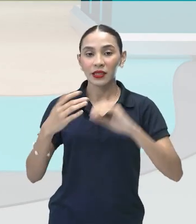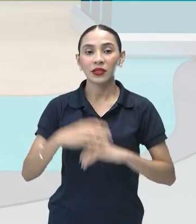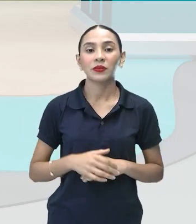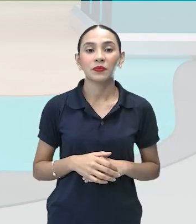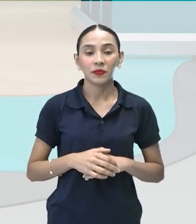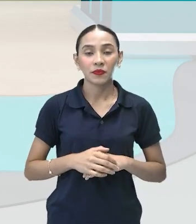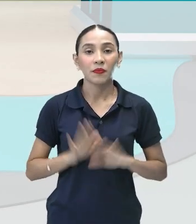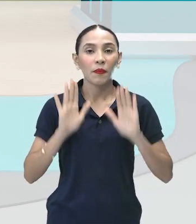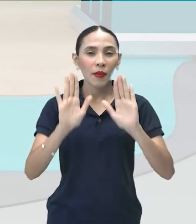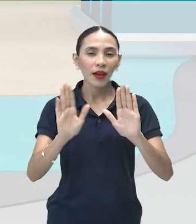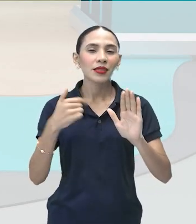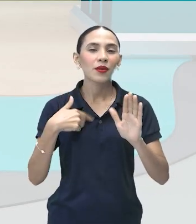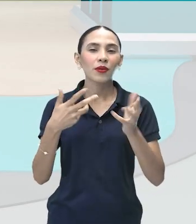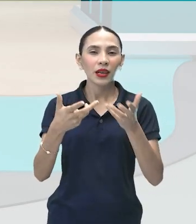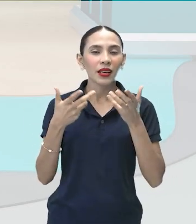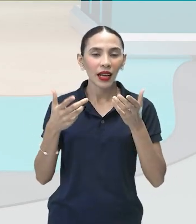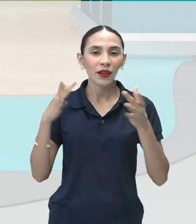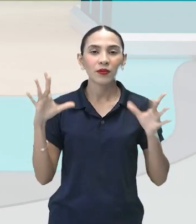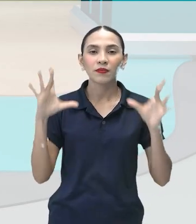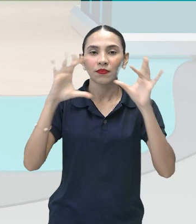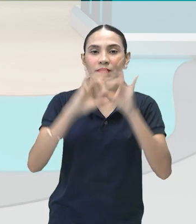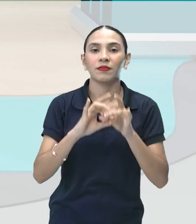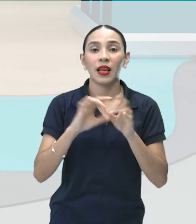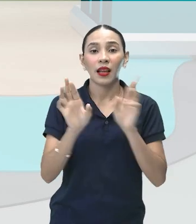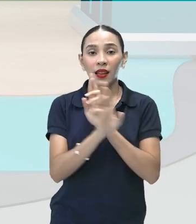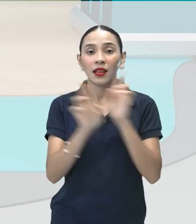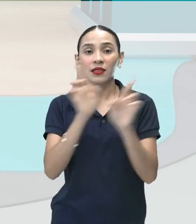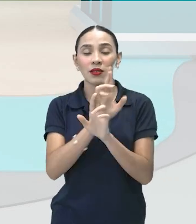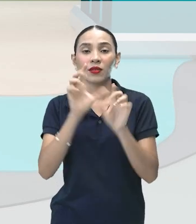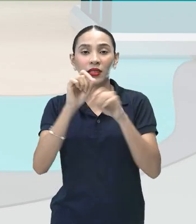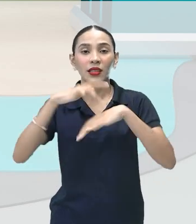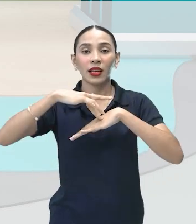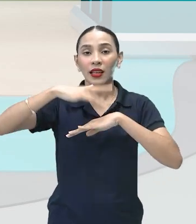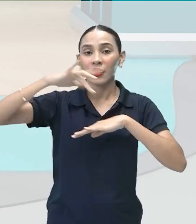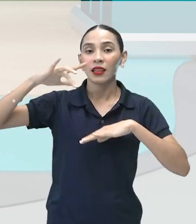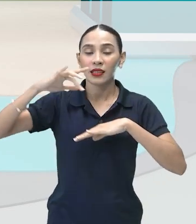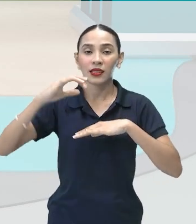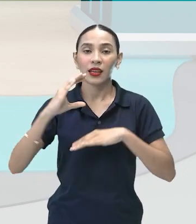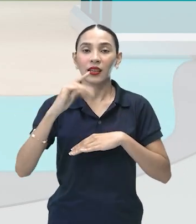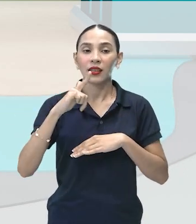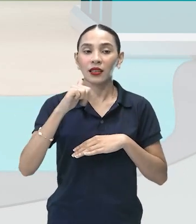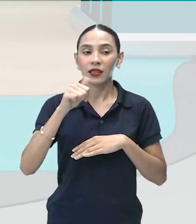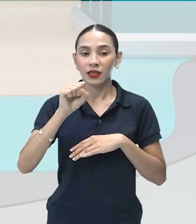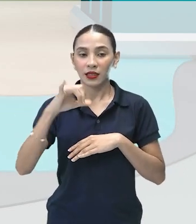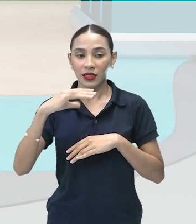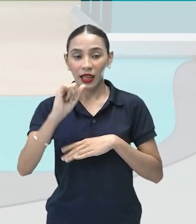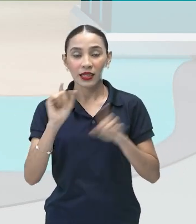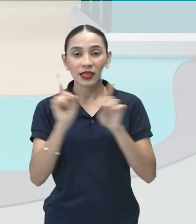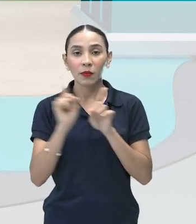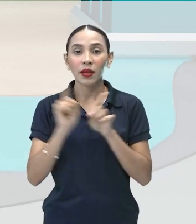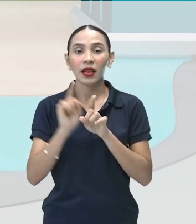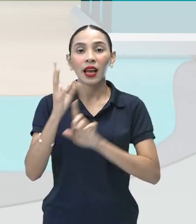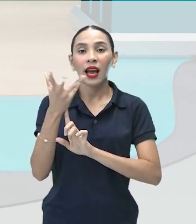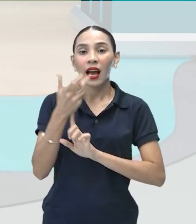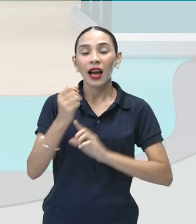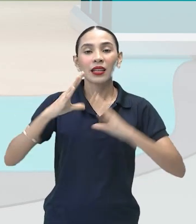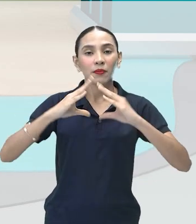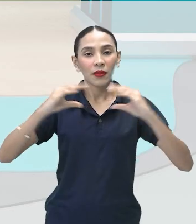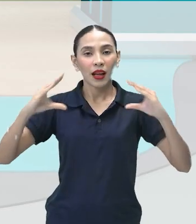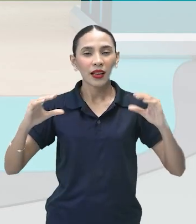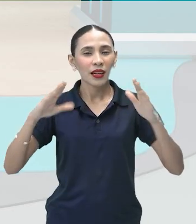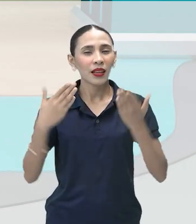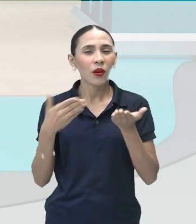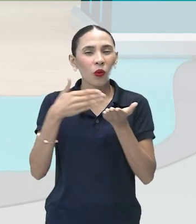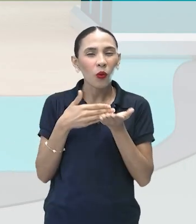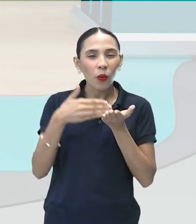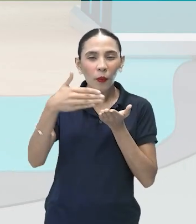características, mas eu quero fazer esse link em relação à dança clássica e às artes plásticas. Lá nos primórdios,